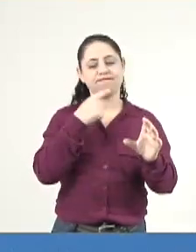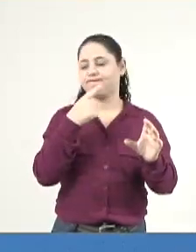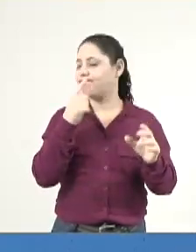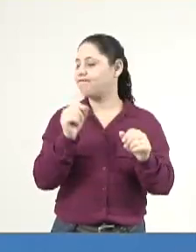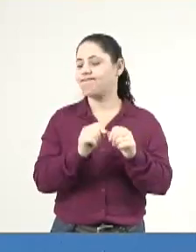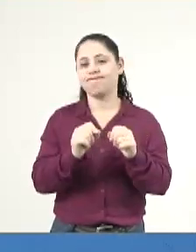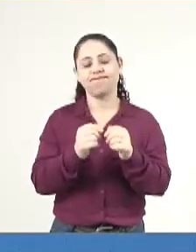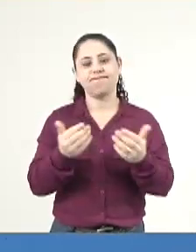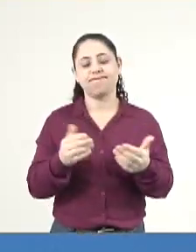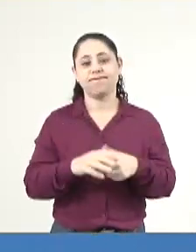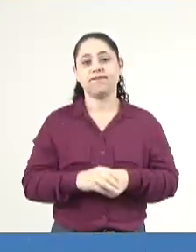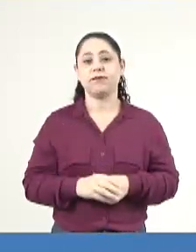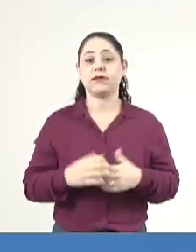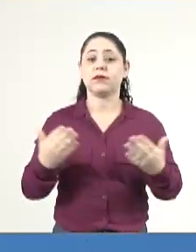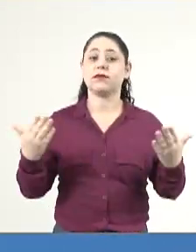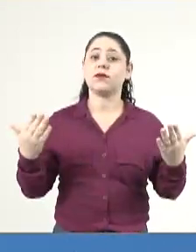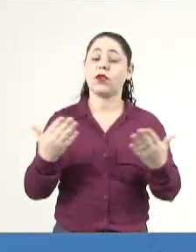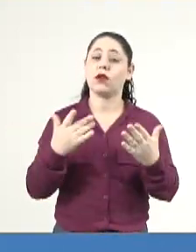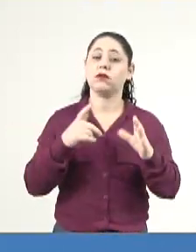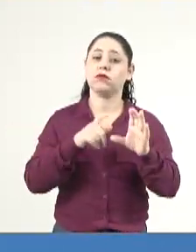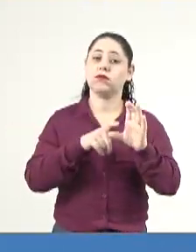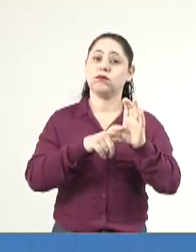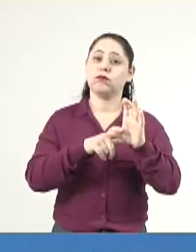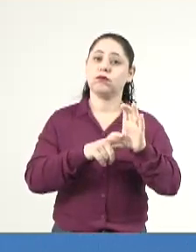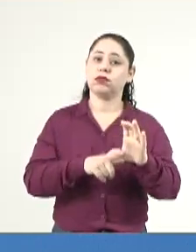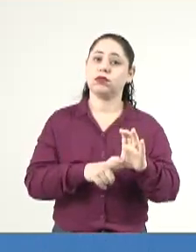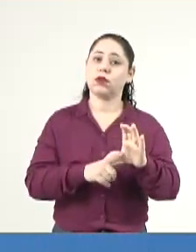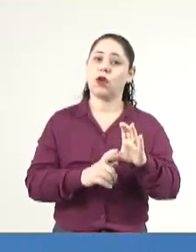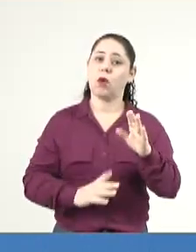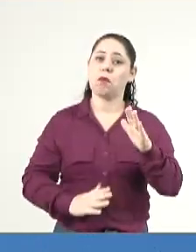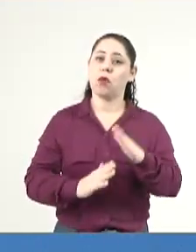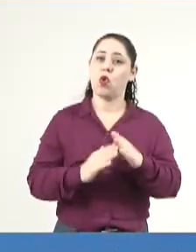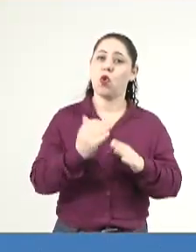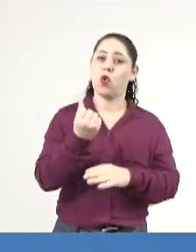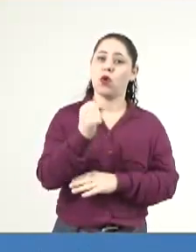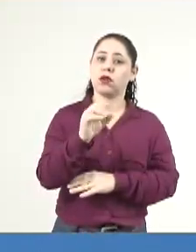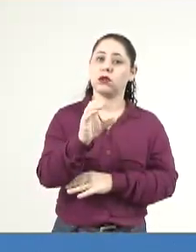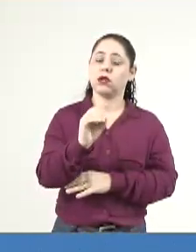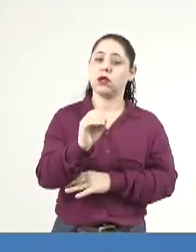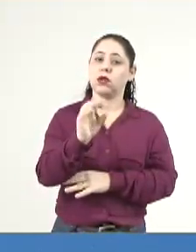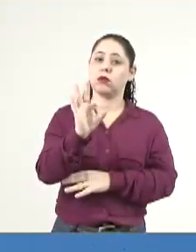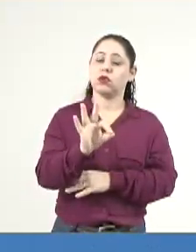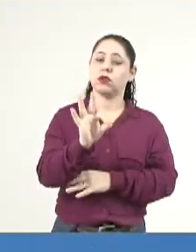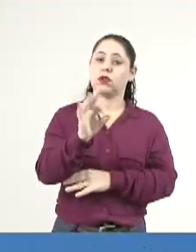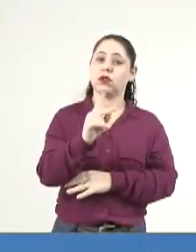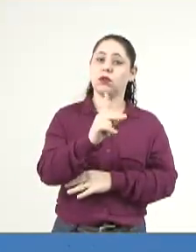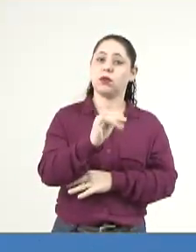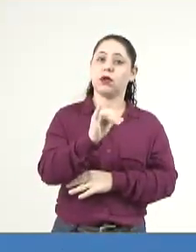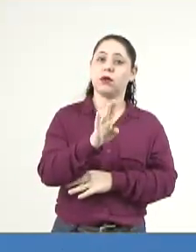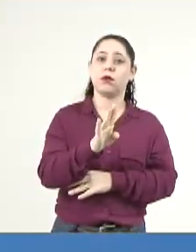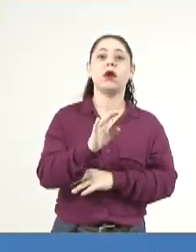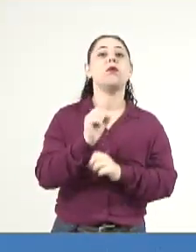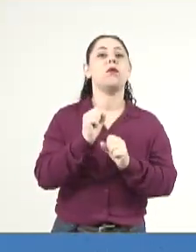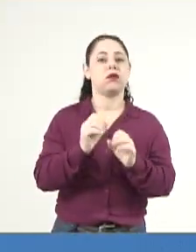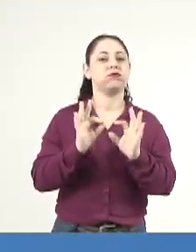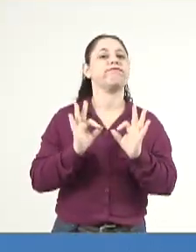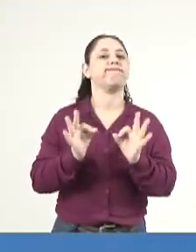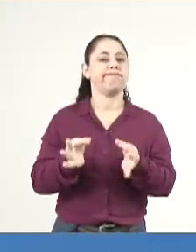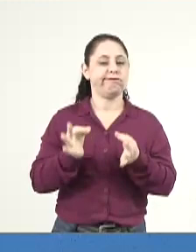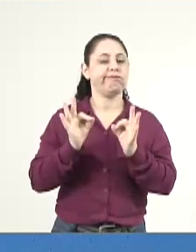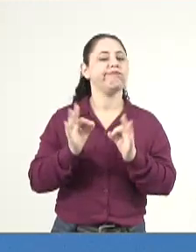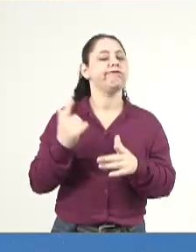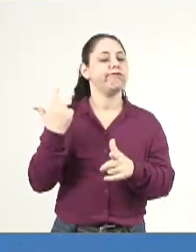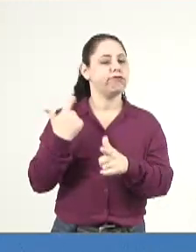feito. E hoje vai ter um endividamento que já está batendo próximo a 80% do PIB e pode ter certeza, isso vai